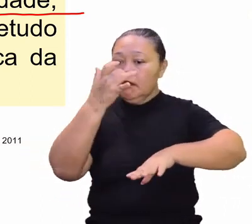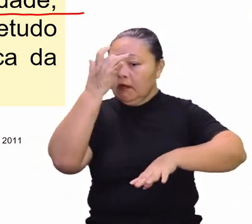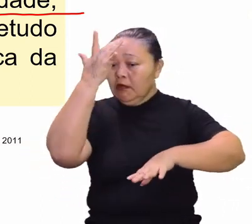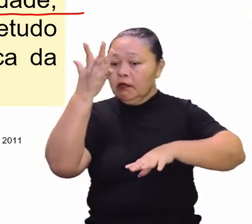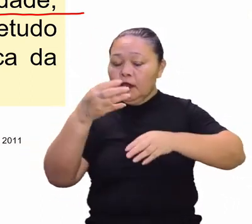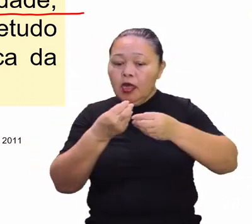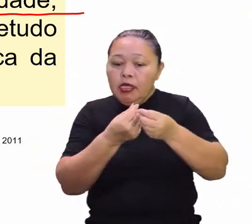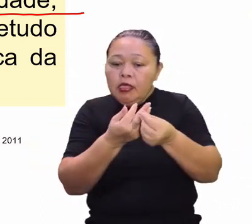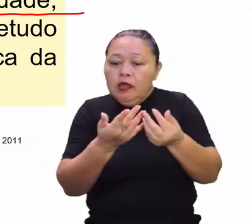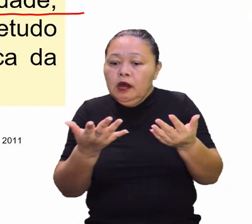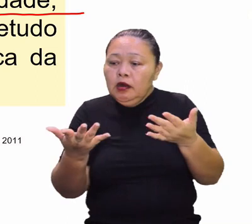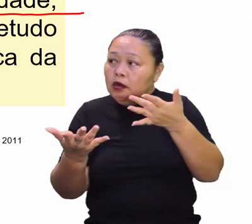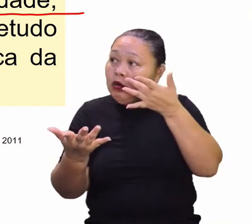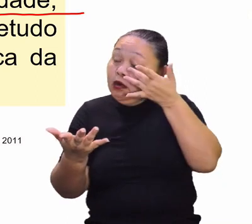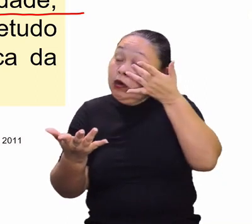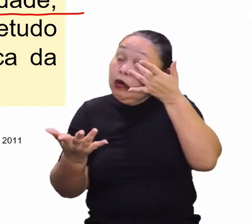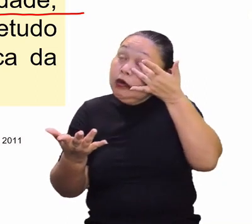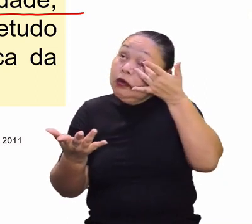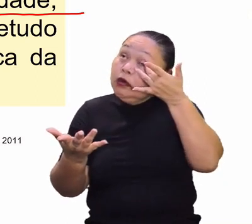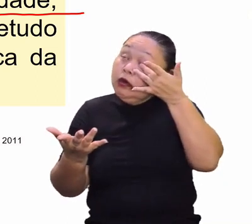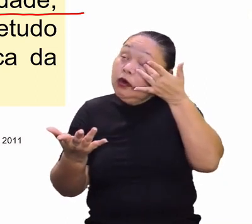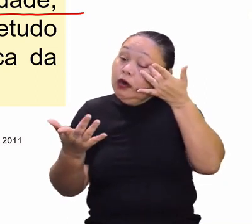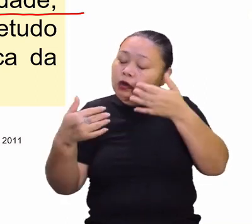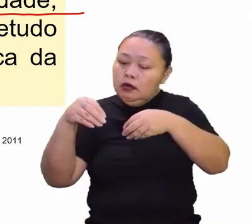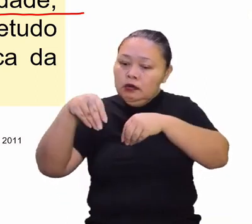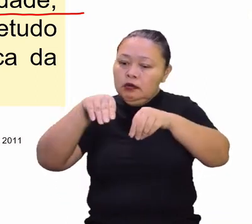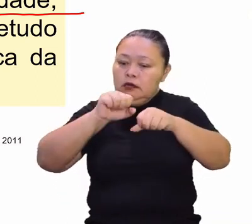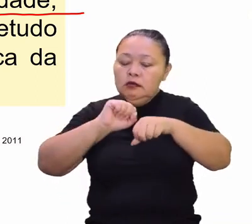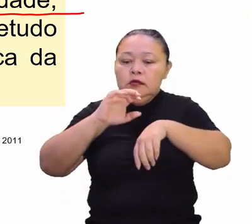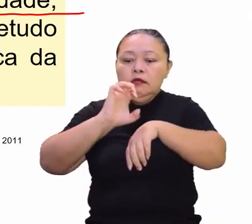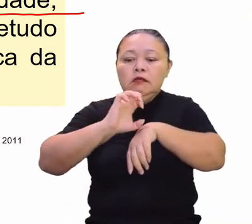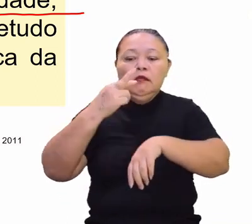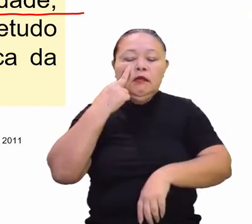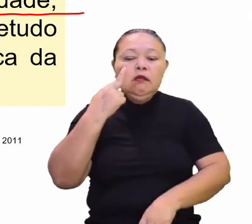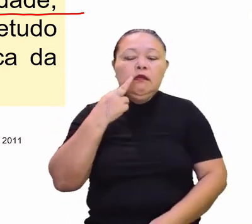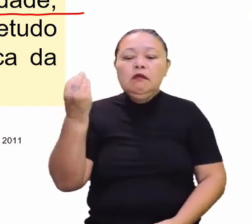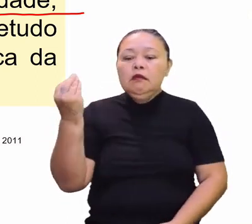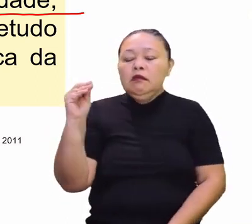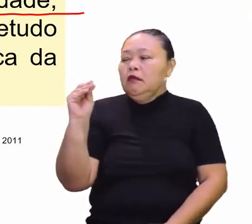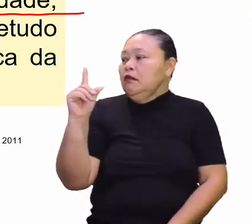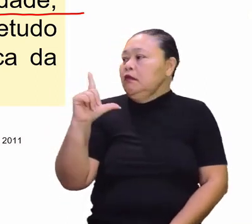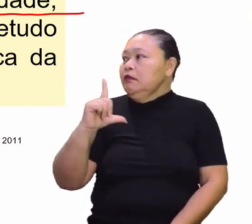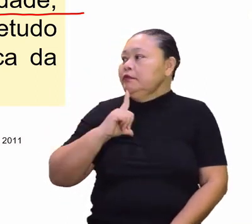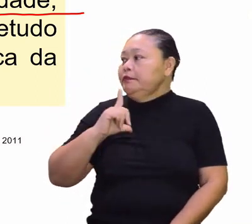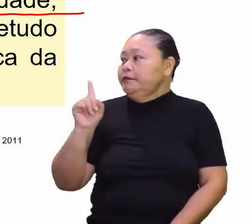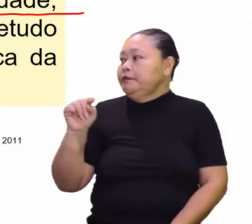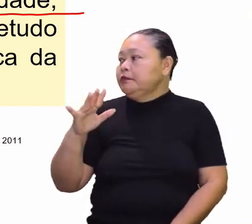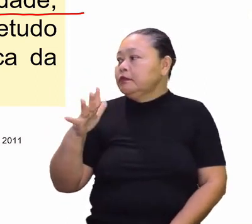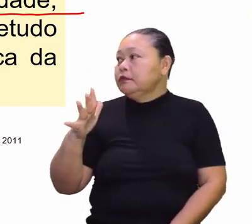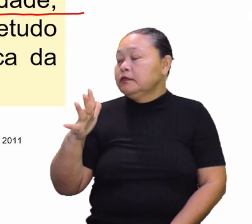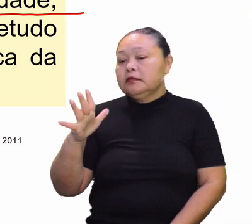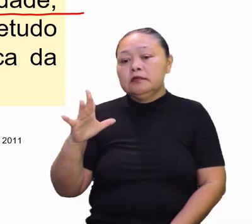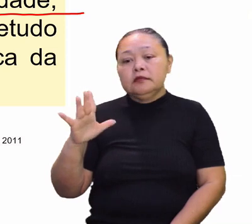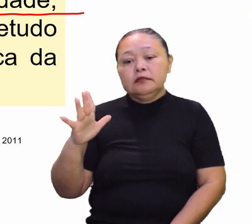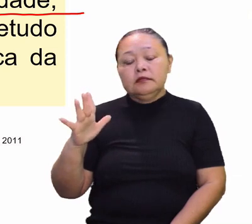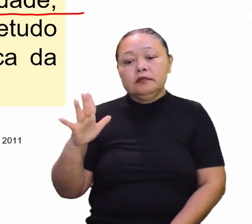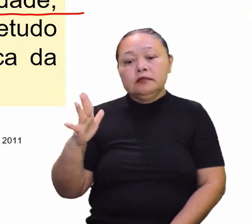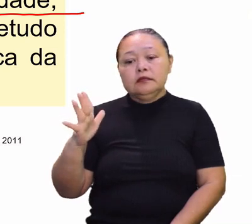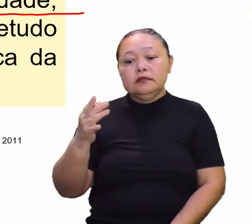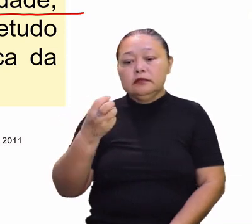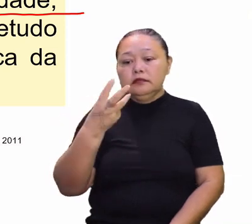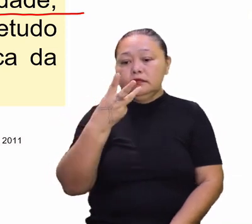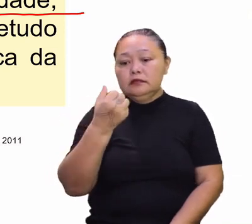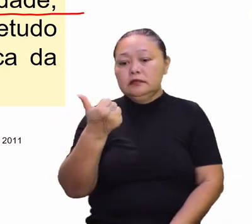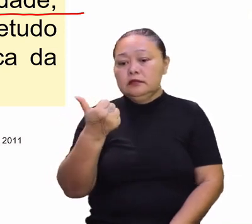facilmente. E, professor Jorge, esse solo aqui em Rondônia, vale a pena colocar a observação que ele tem aí a participação aí